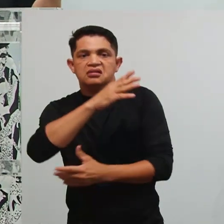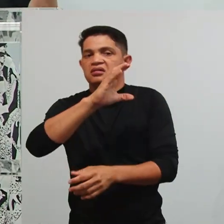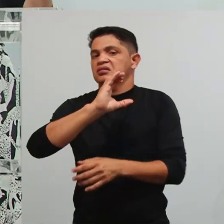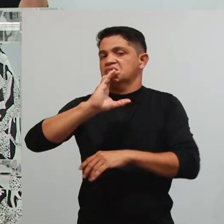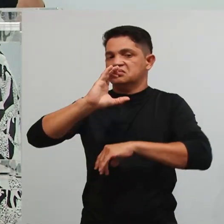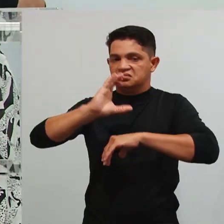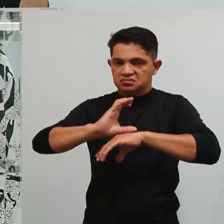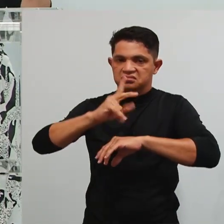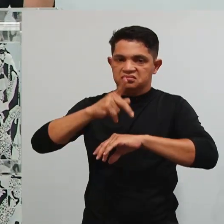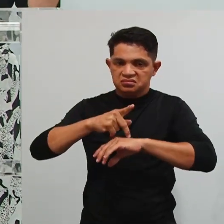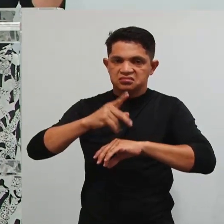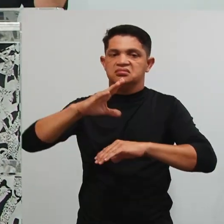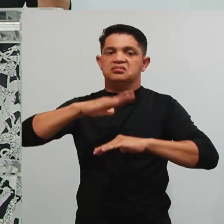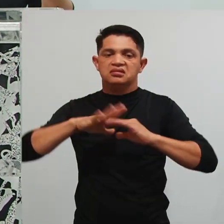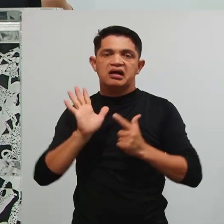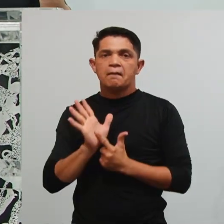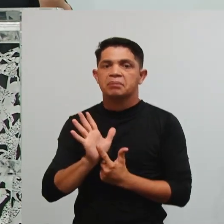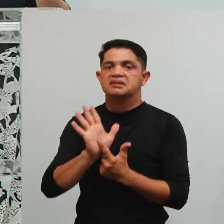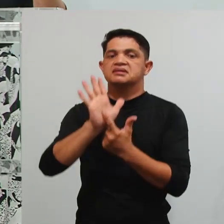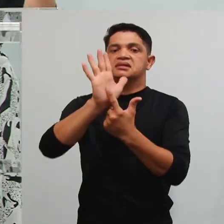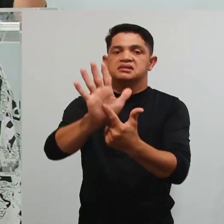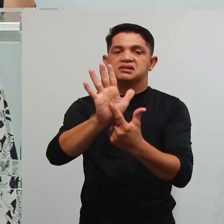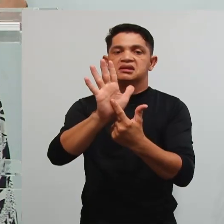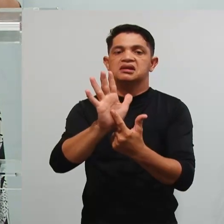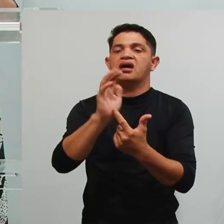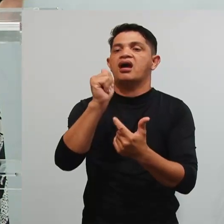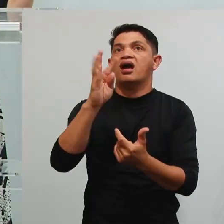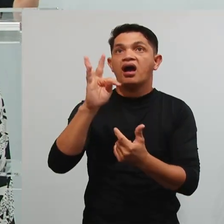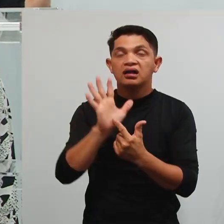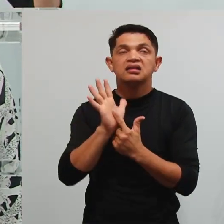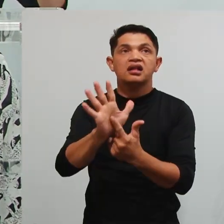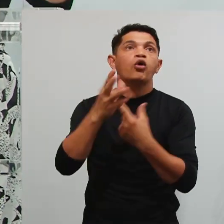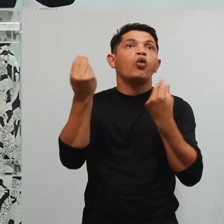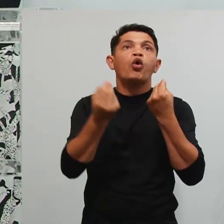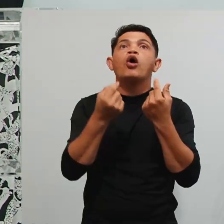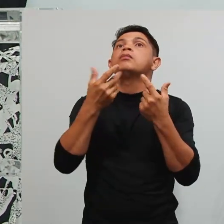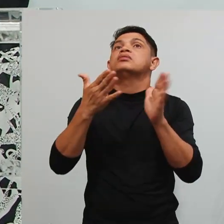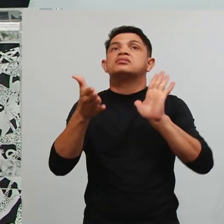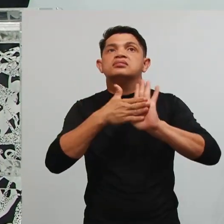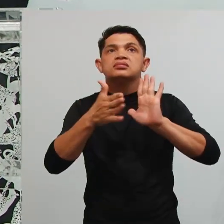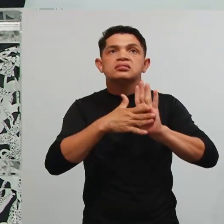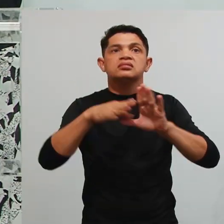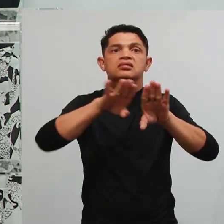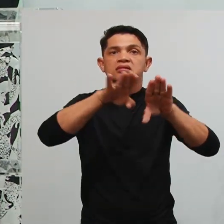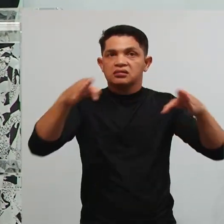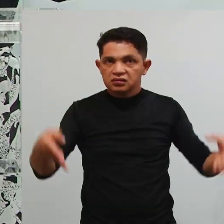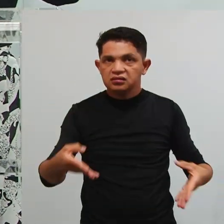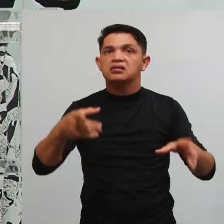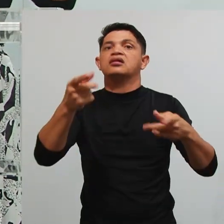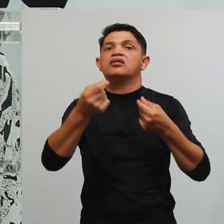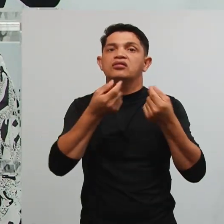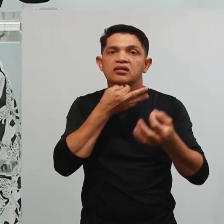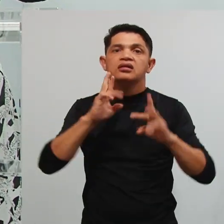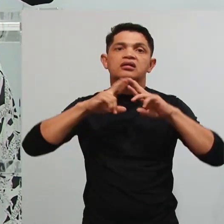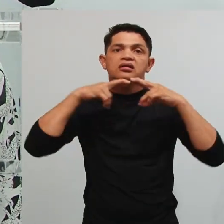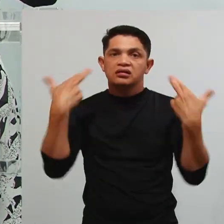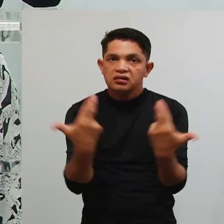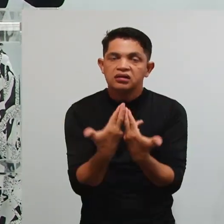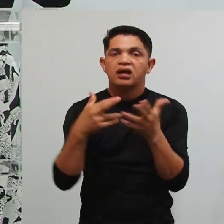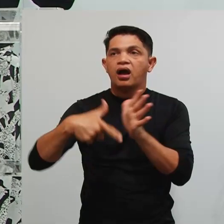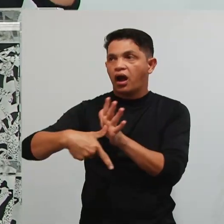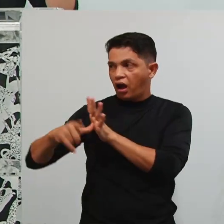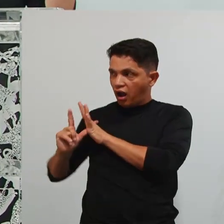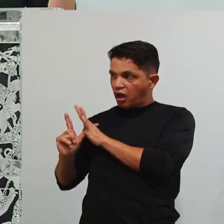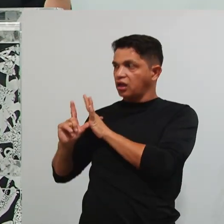a ata, ela tem que apresentar essa ata, se não no mesmo dia da reunião, no outro dia, na próxima reunião, antes de começar a